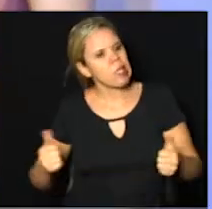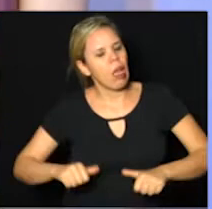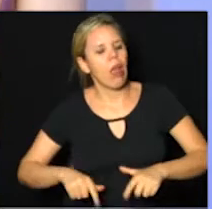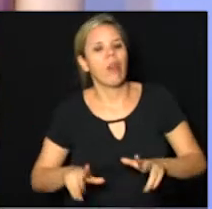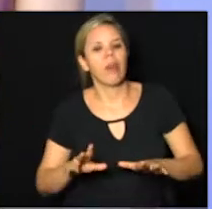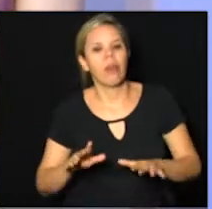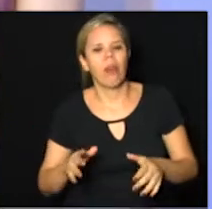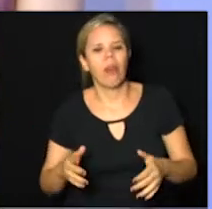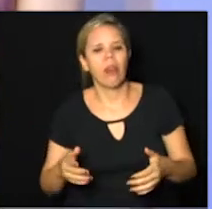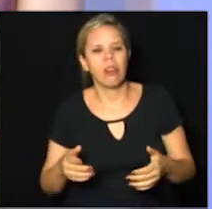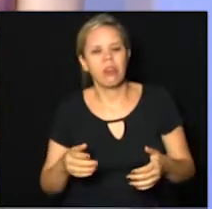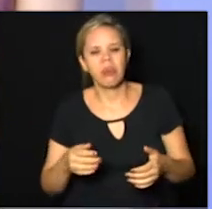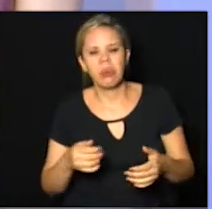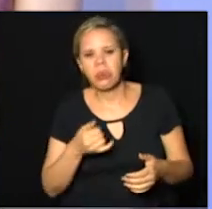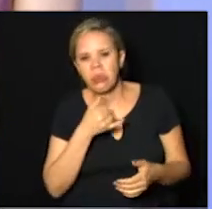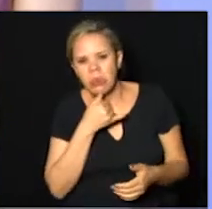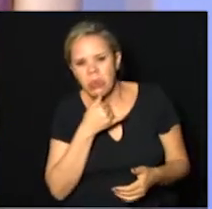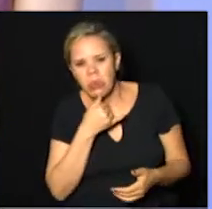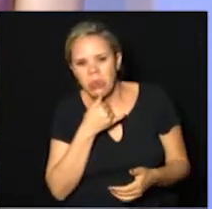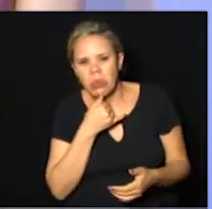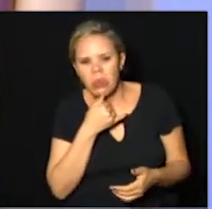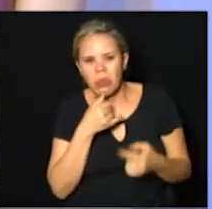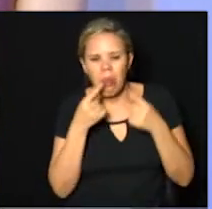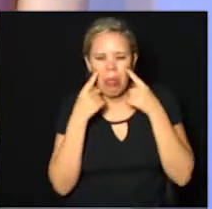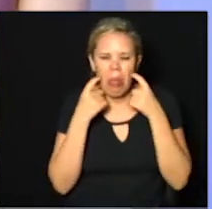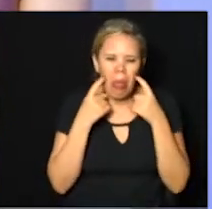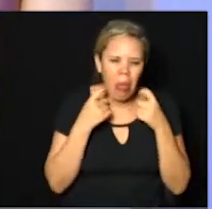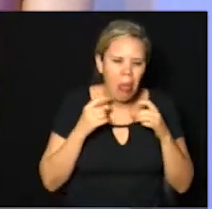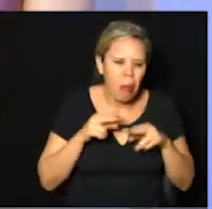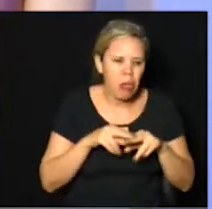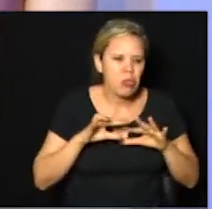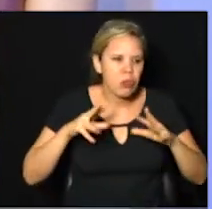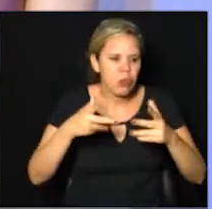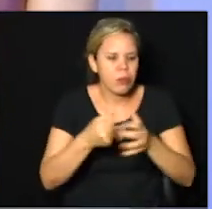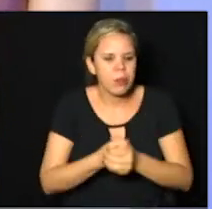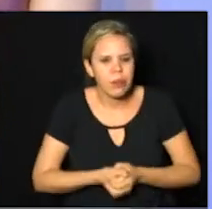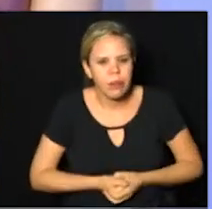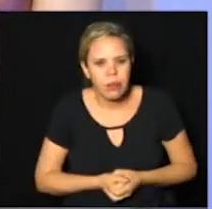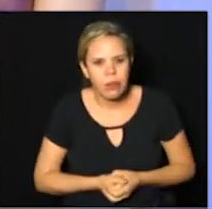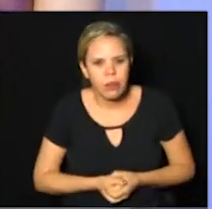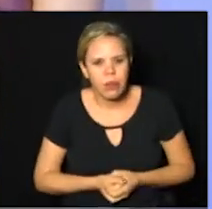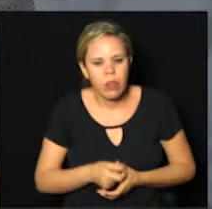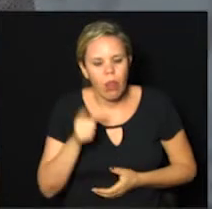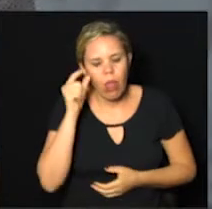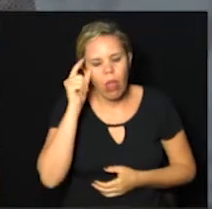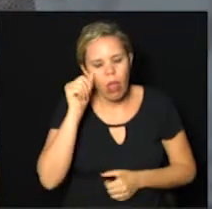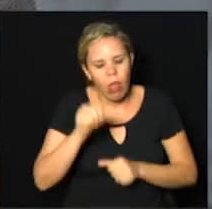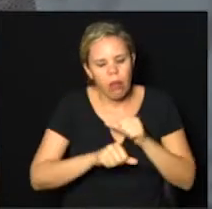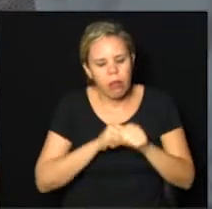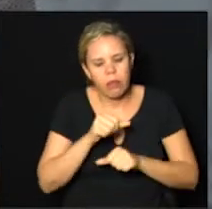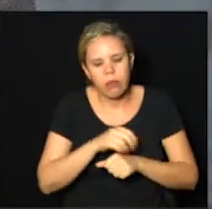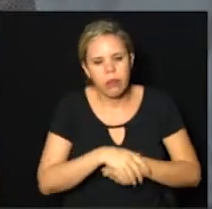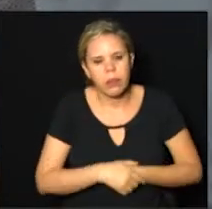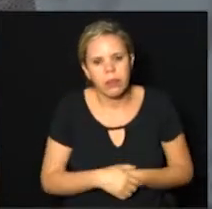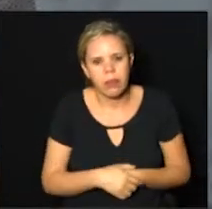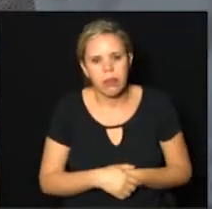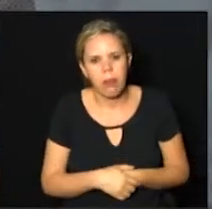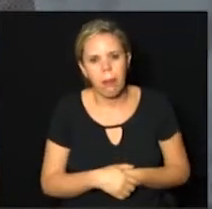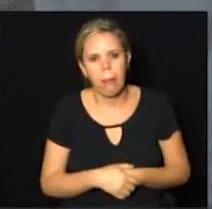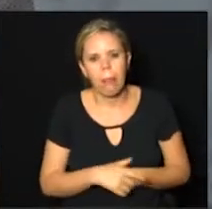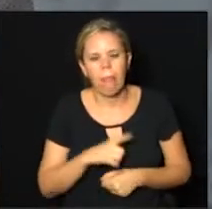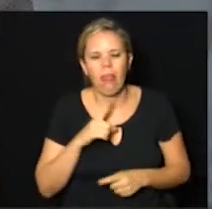vezes mais emotiva, então tem hora que está irritada, tem hora que está chorando por tudo. O sono se altera, ela